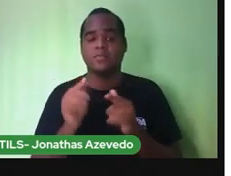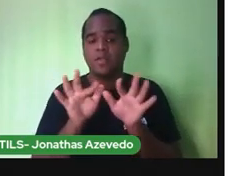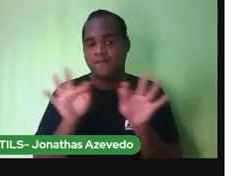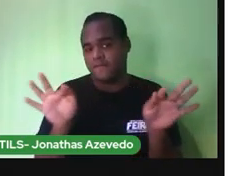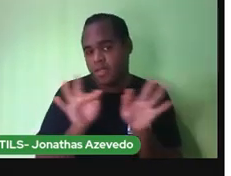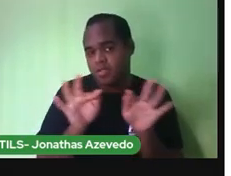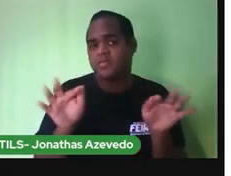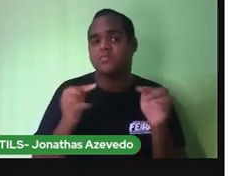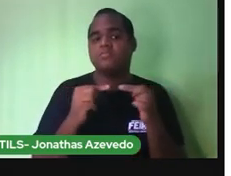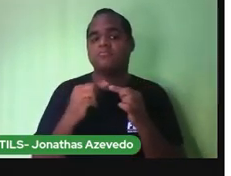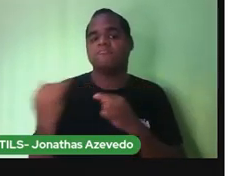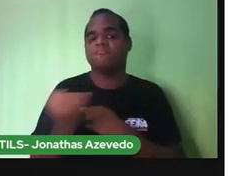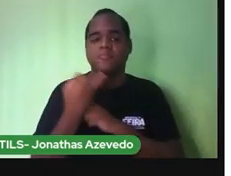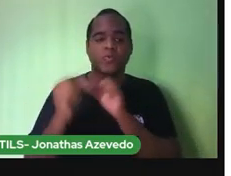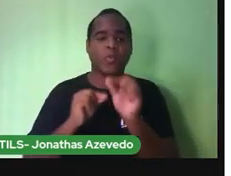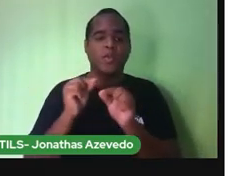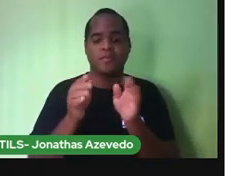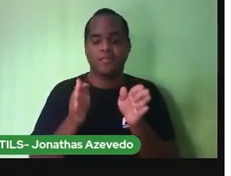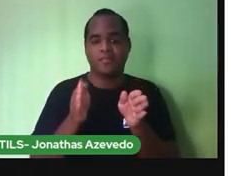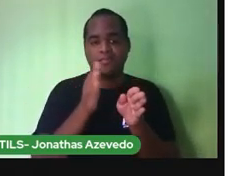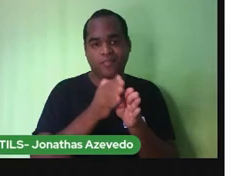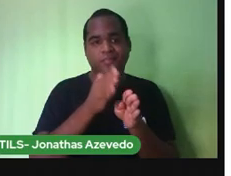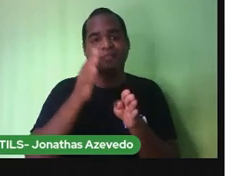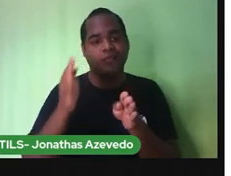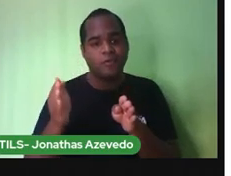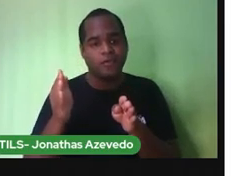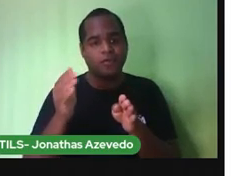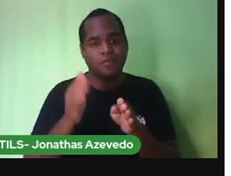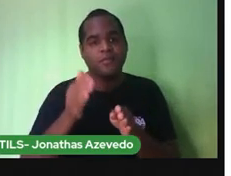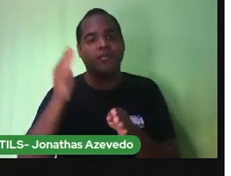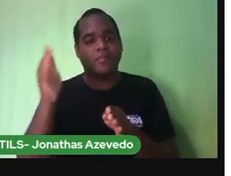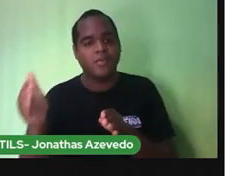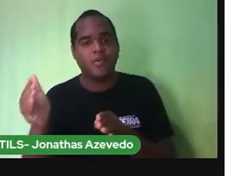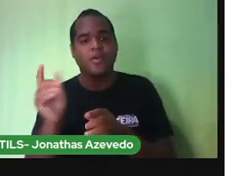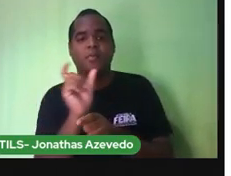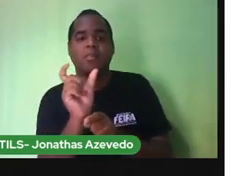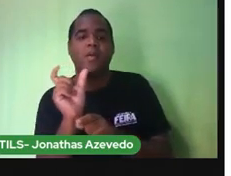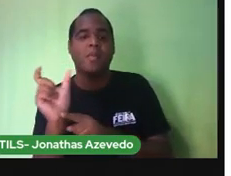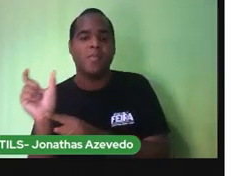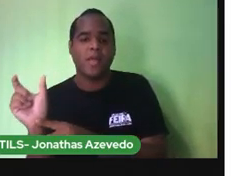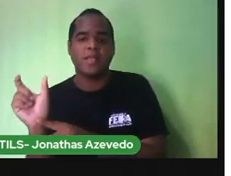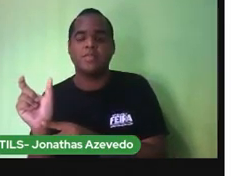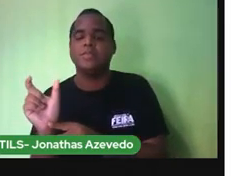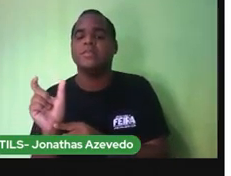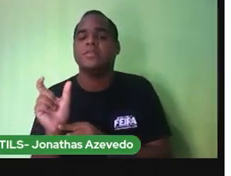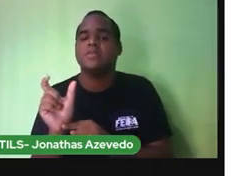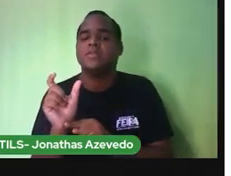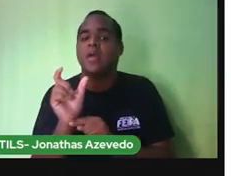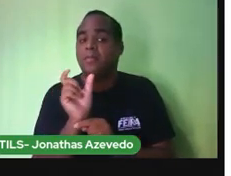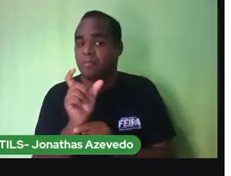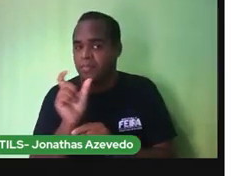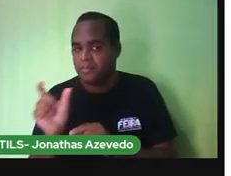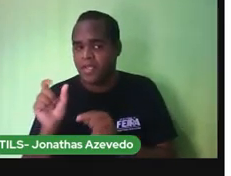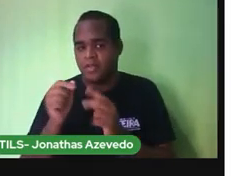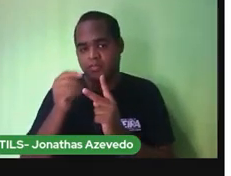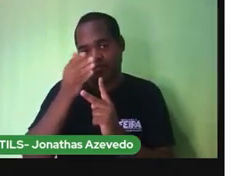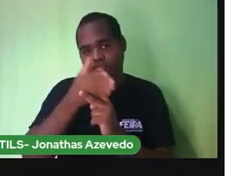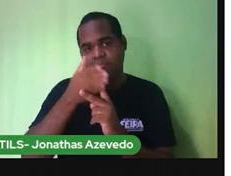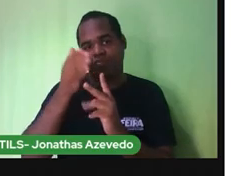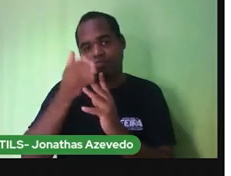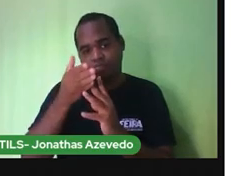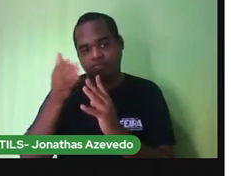a importância daquele espacinho que a gente deixa entre uma palavra e outra a segmentação de palavras em